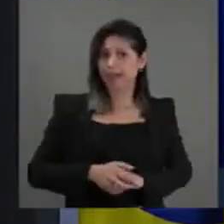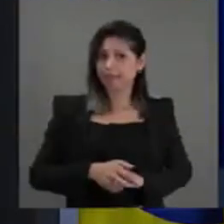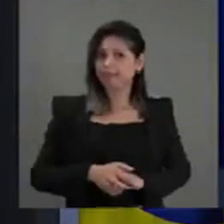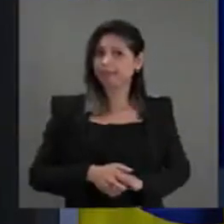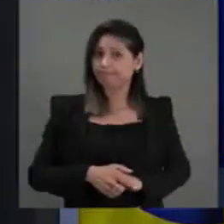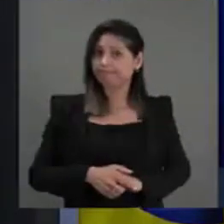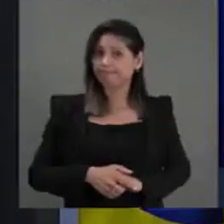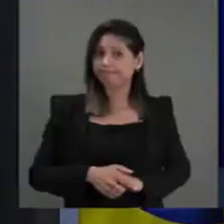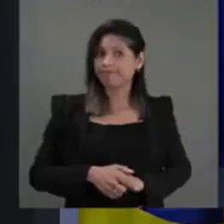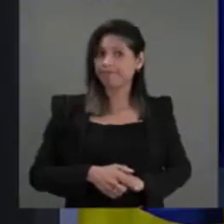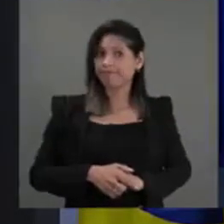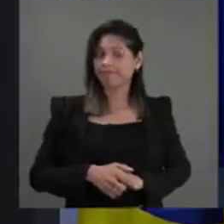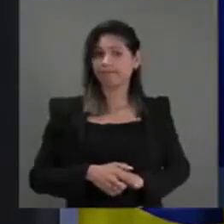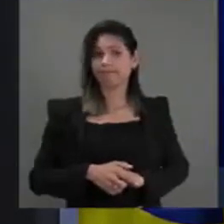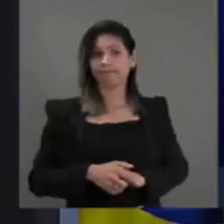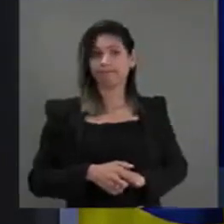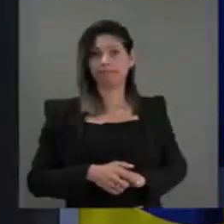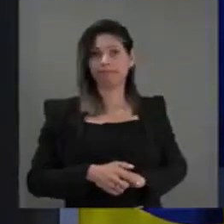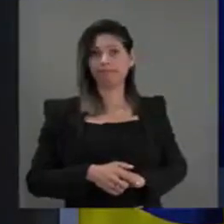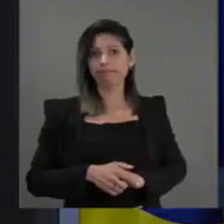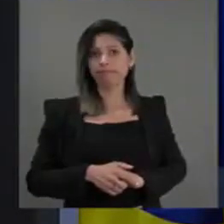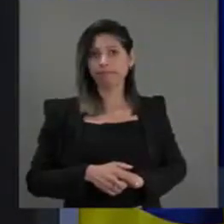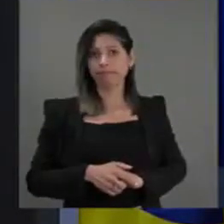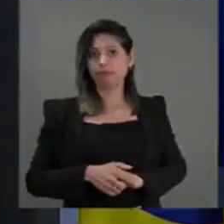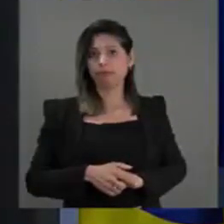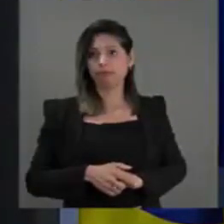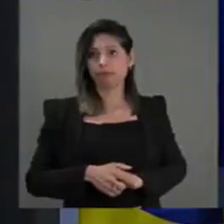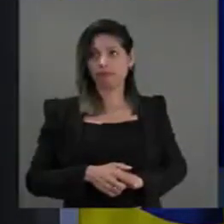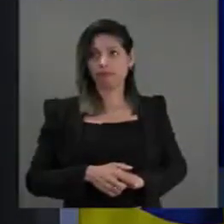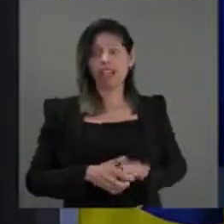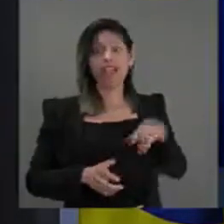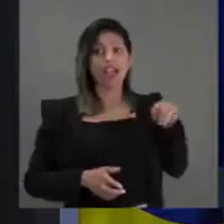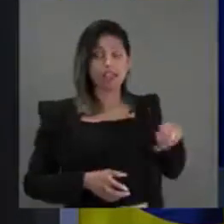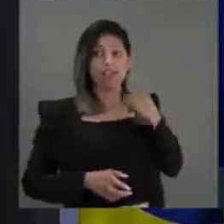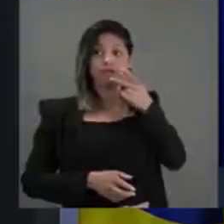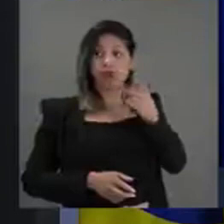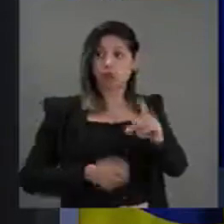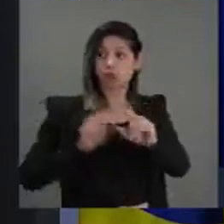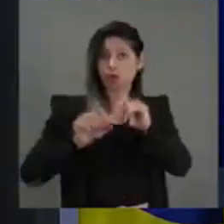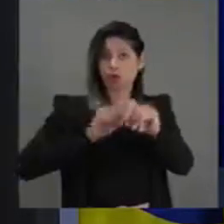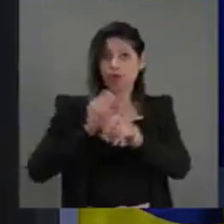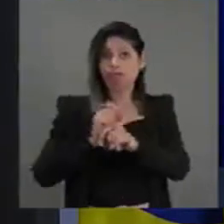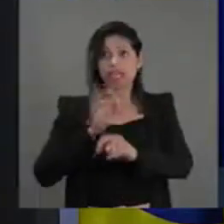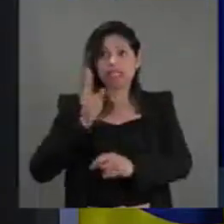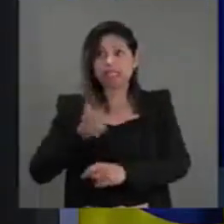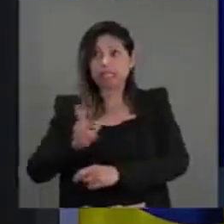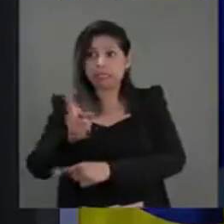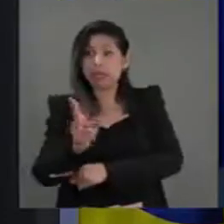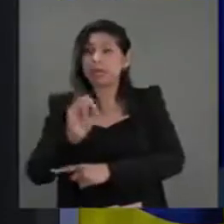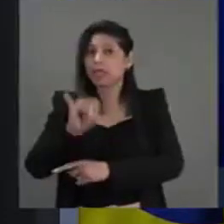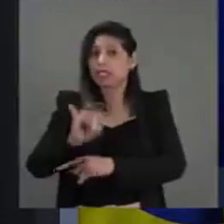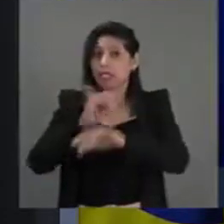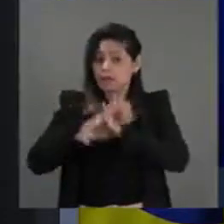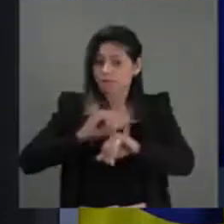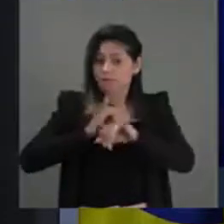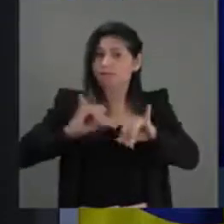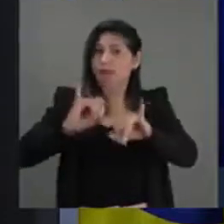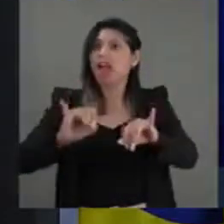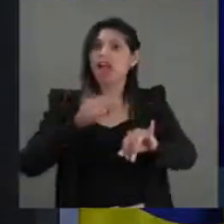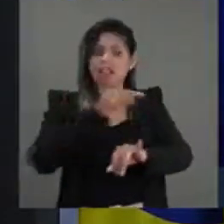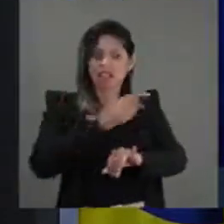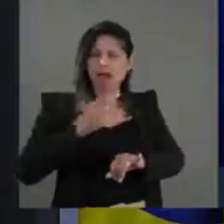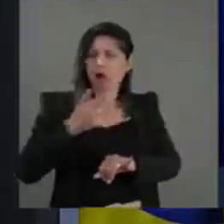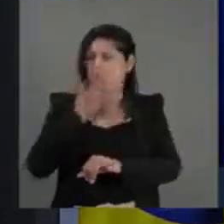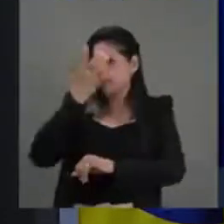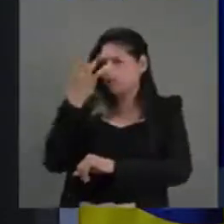uma única obra pública sem que se pague propina no estado do Ceará. Ou seja, afirmou que a corrupção